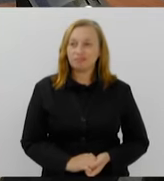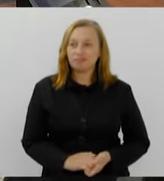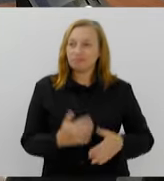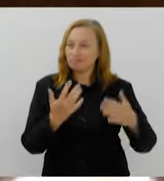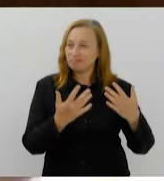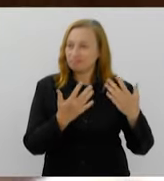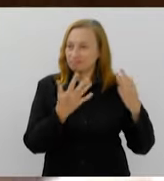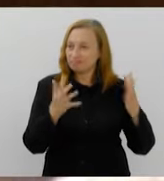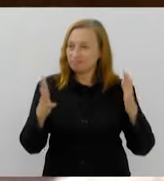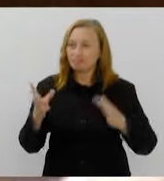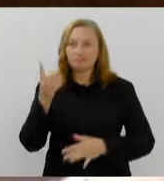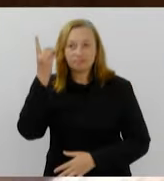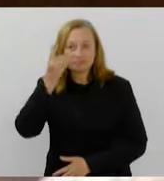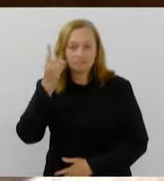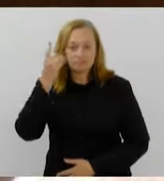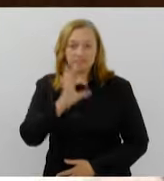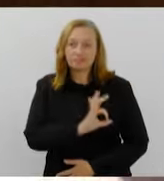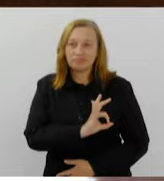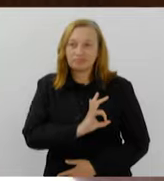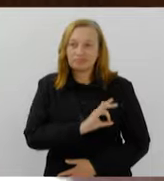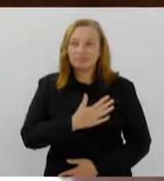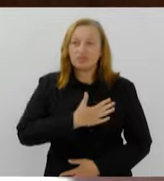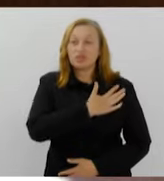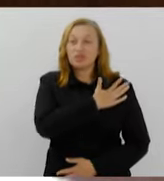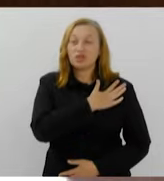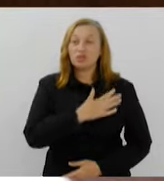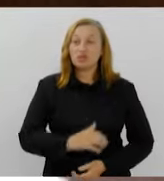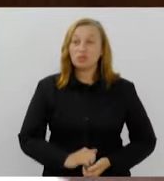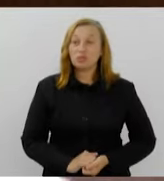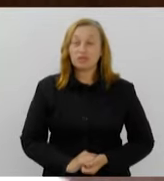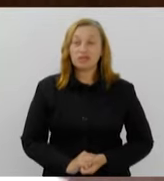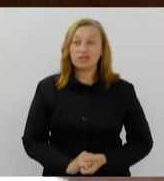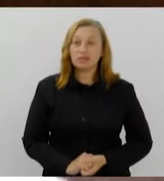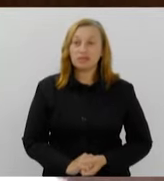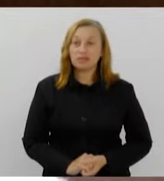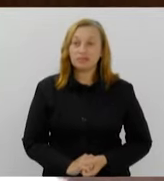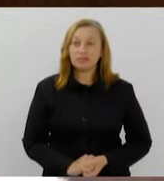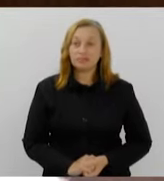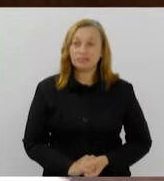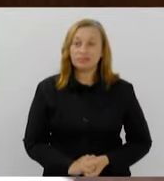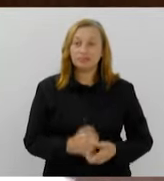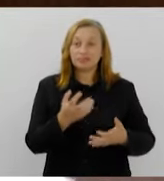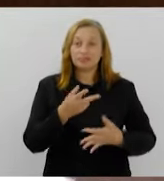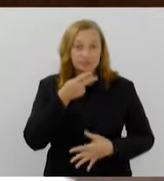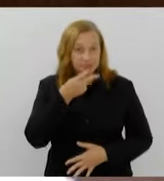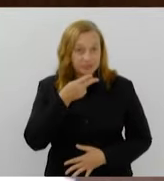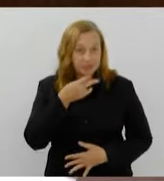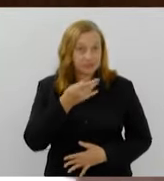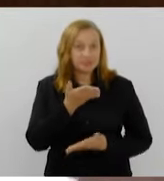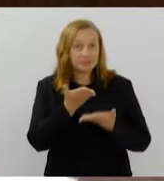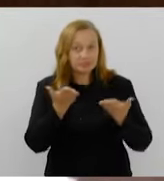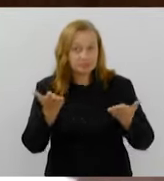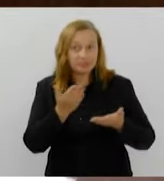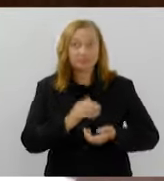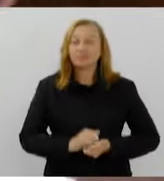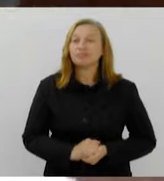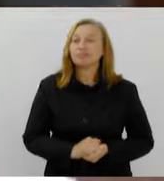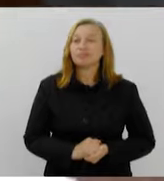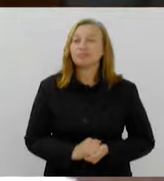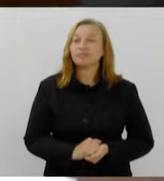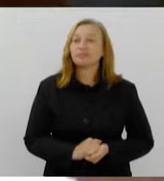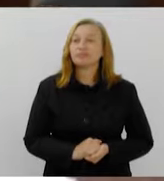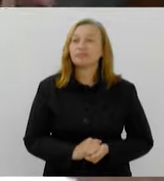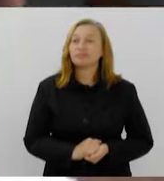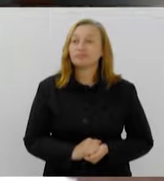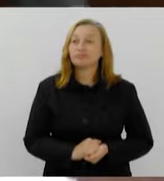concursos da polícia militar 2014 eu quero falar eu quero falar uma coisa para vocês tem muita